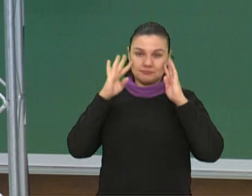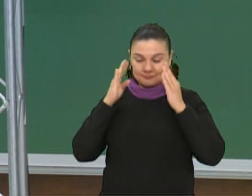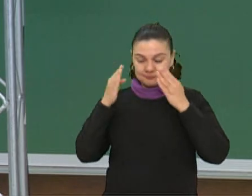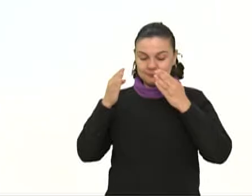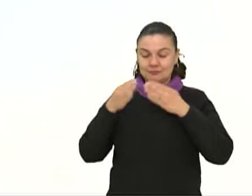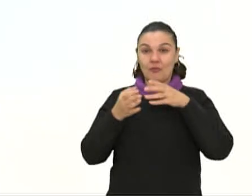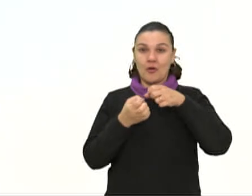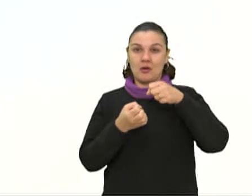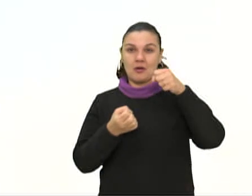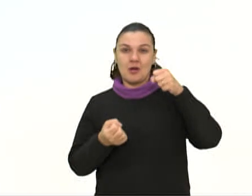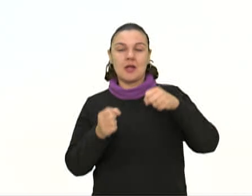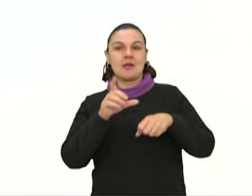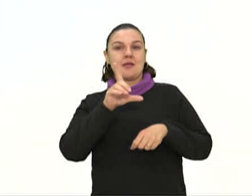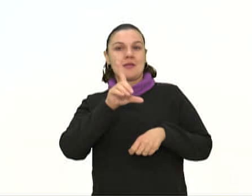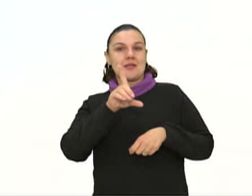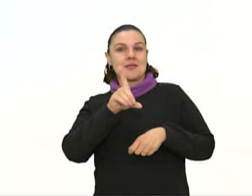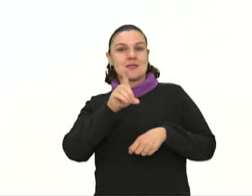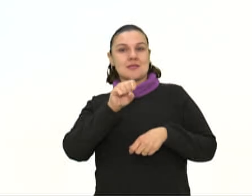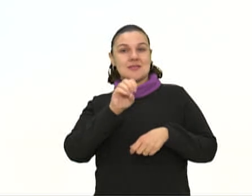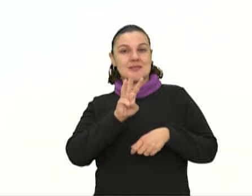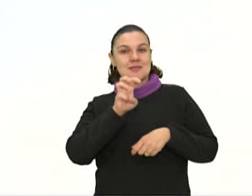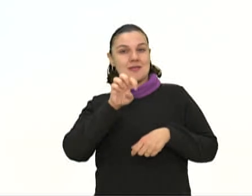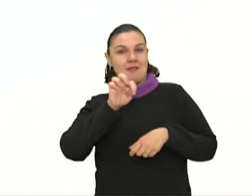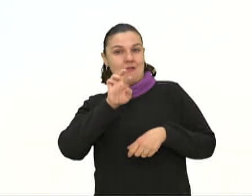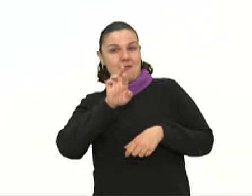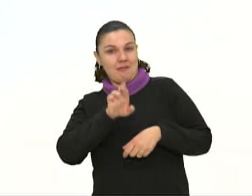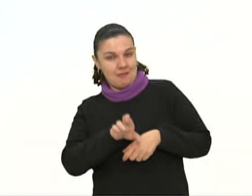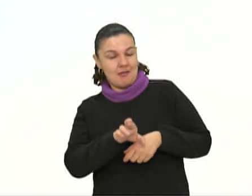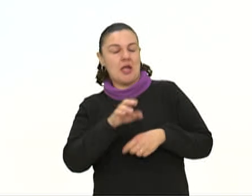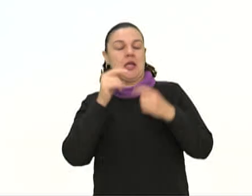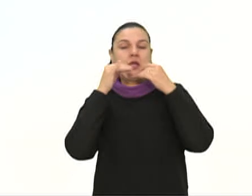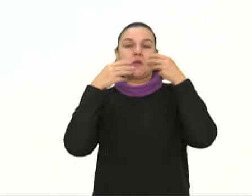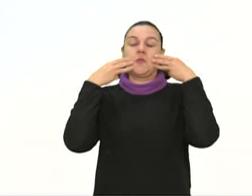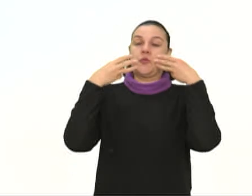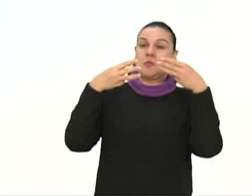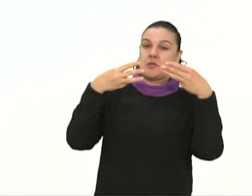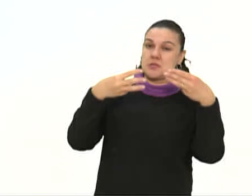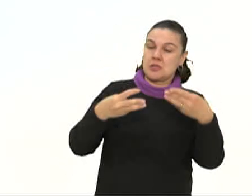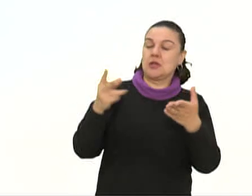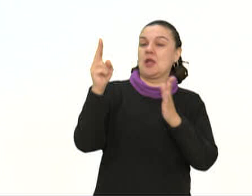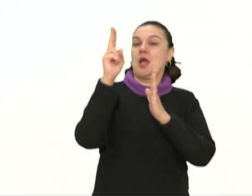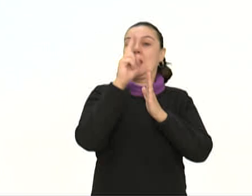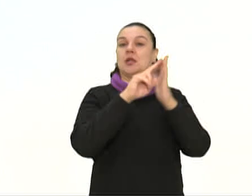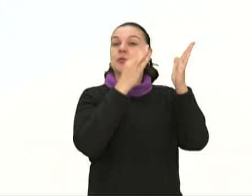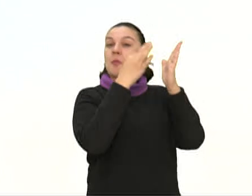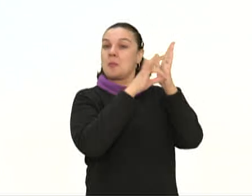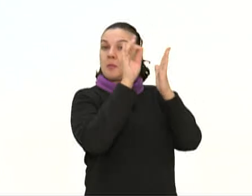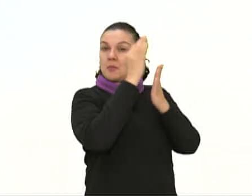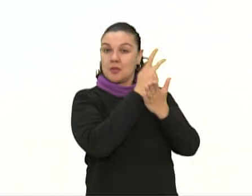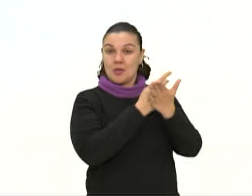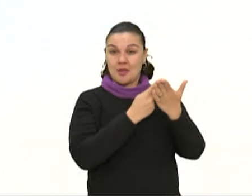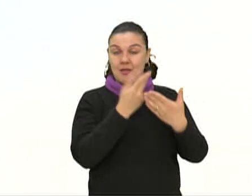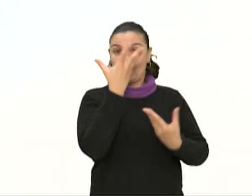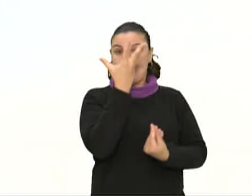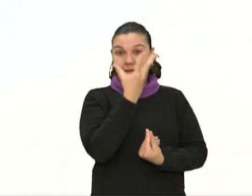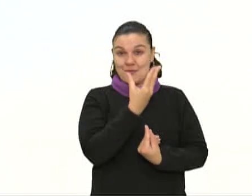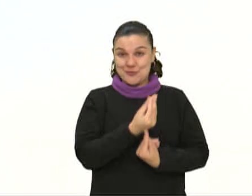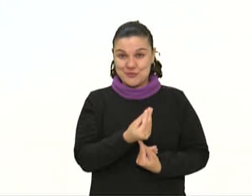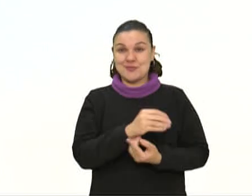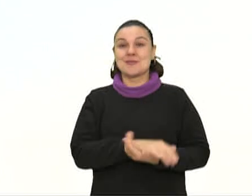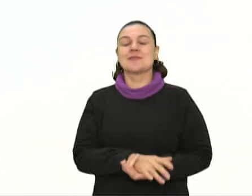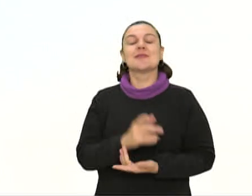área, tais como designers, publicitários, artistas plásticos. Os cartazes são utilizados